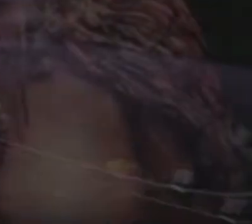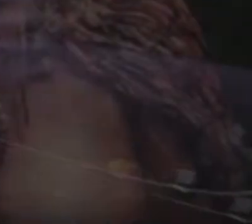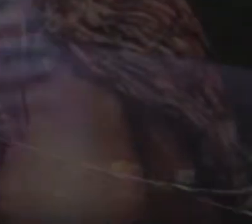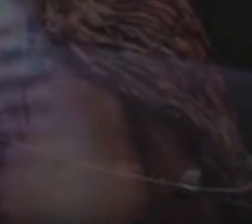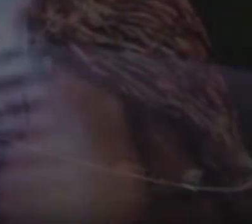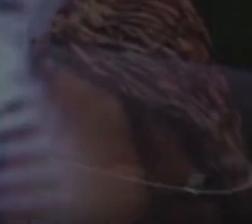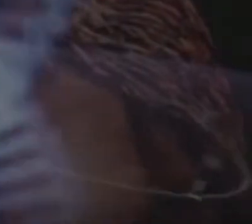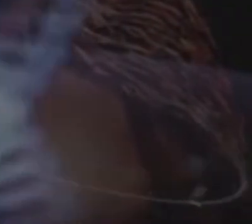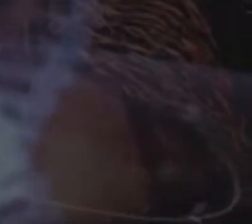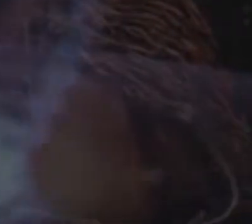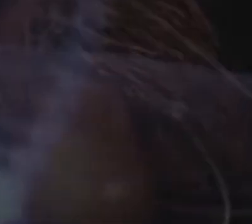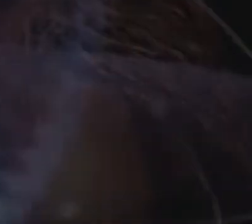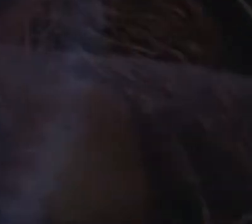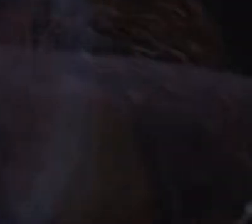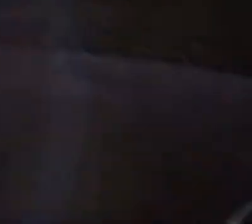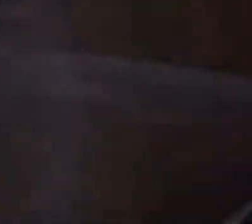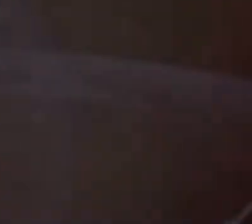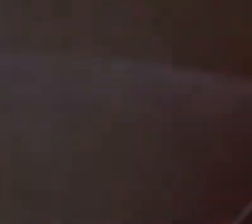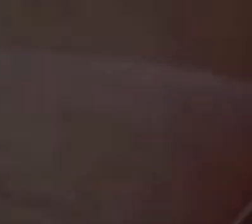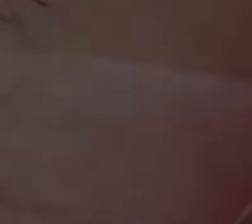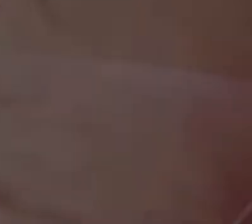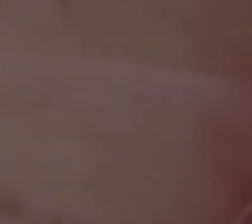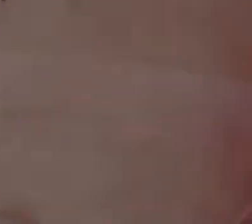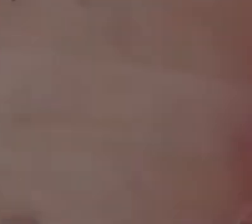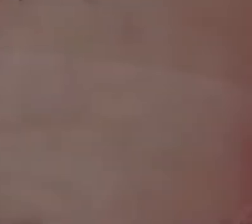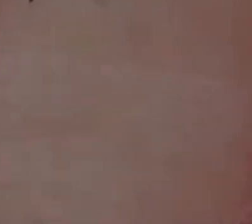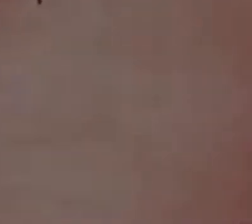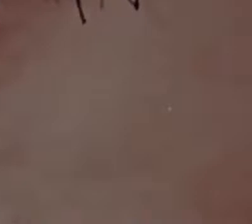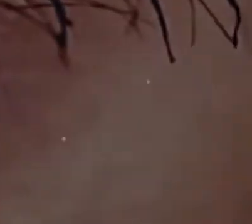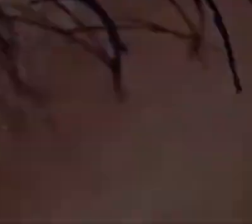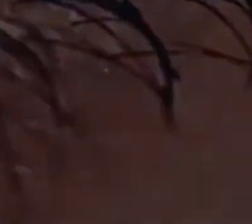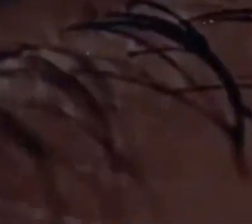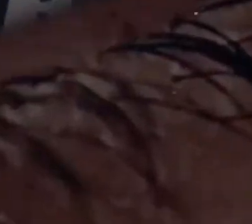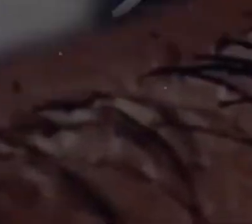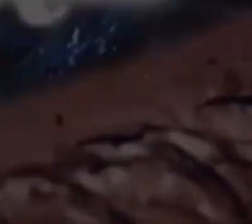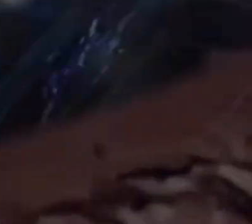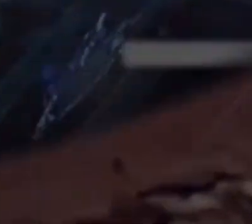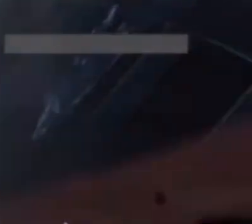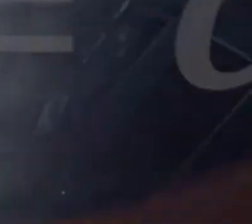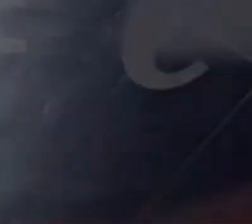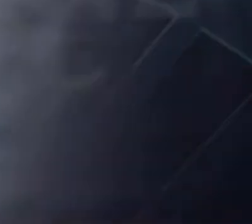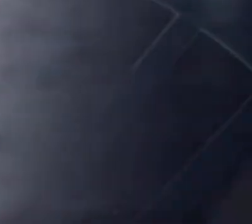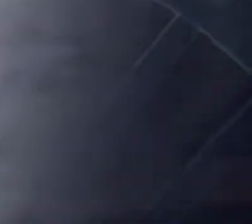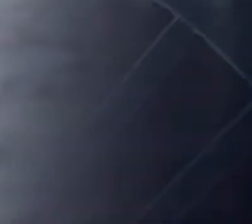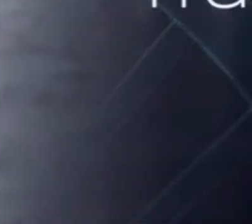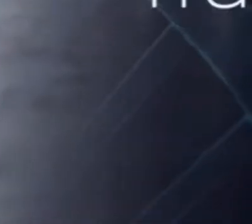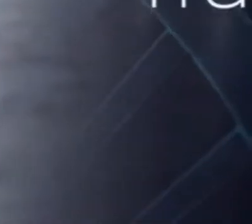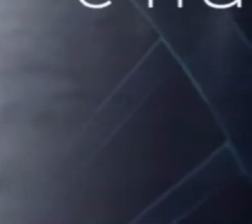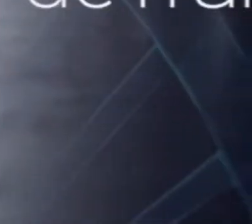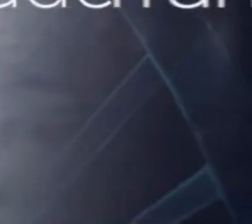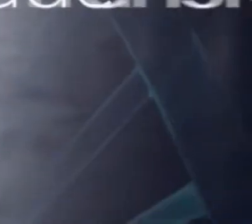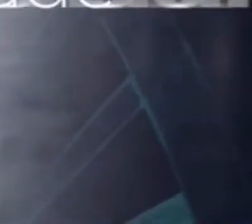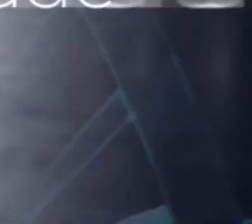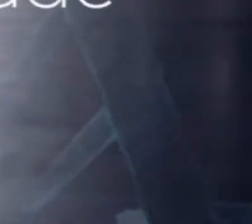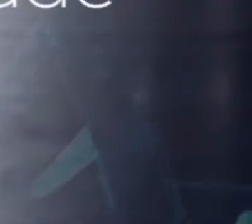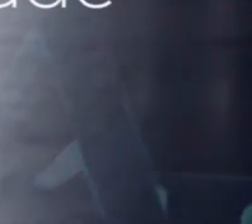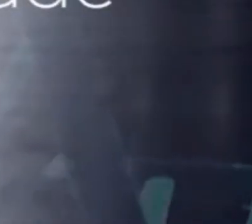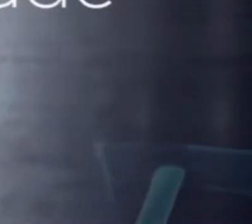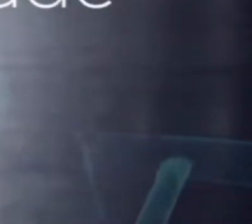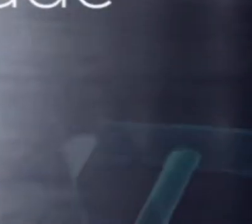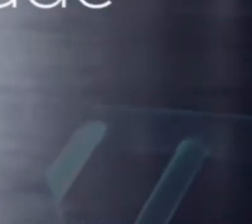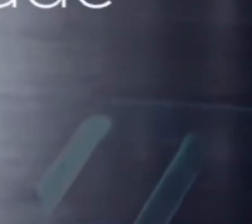entrar nesse universo desconhecido é um desafio que nos encoraja a transformar a realidade